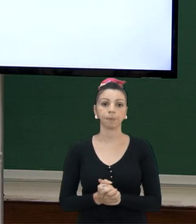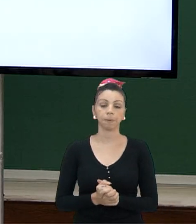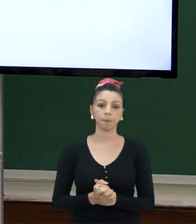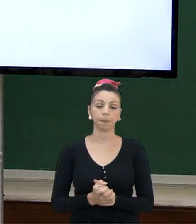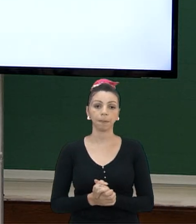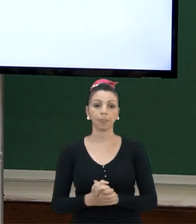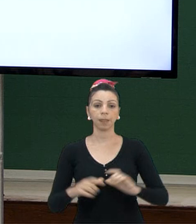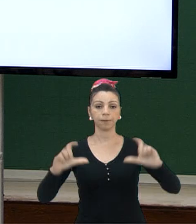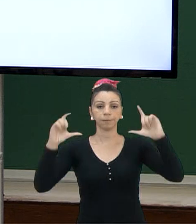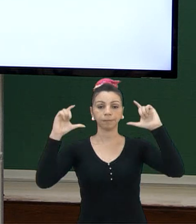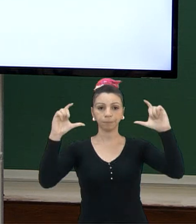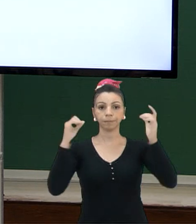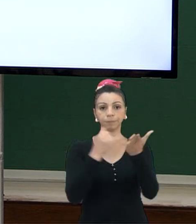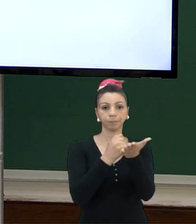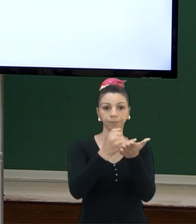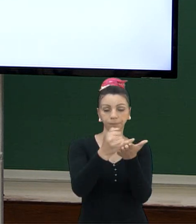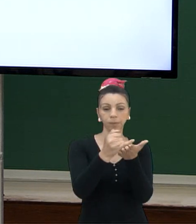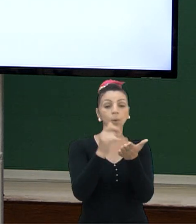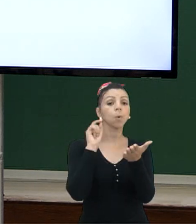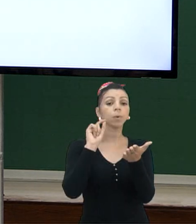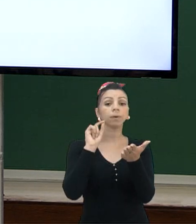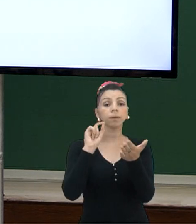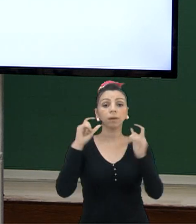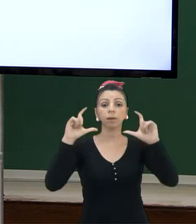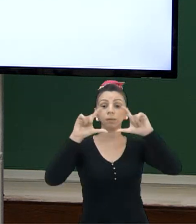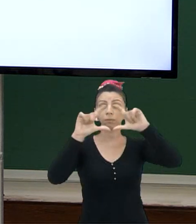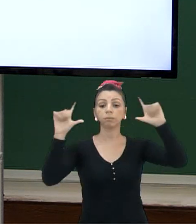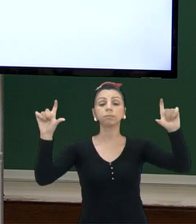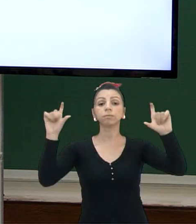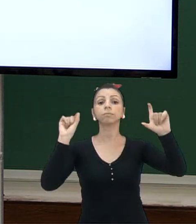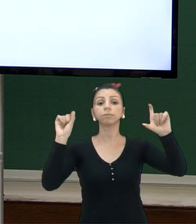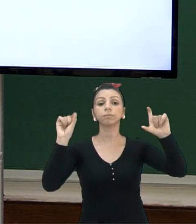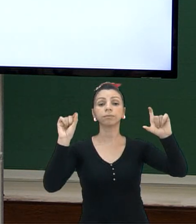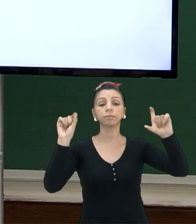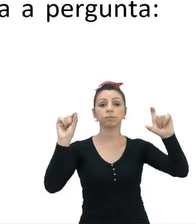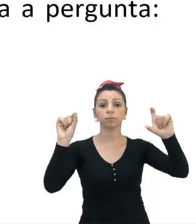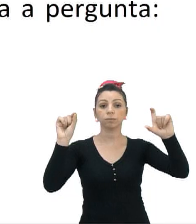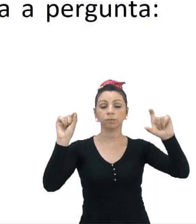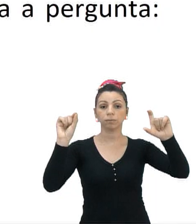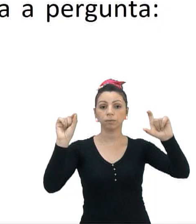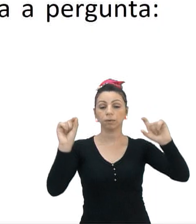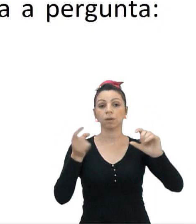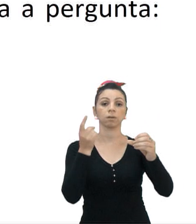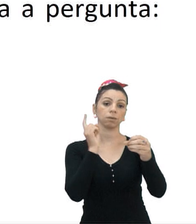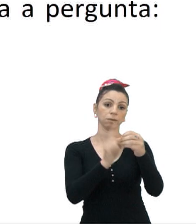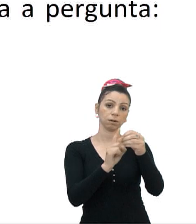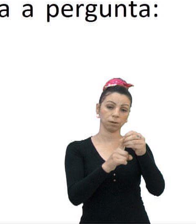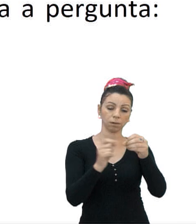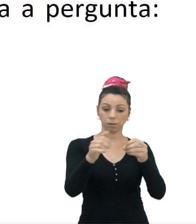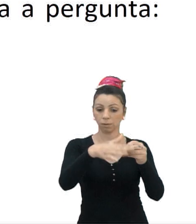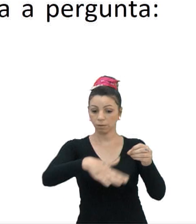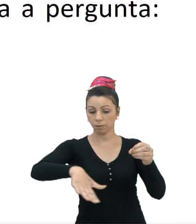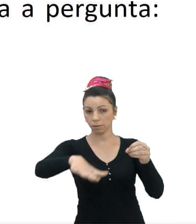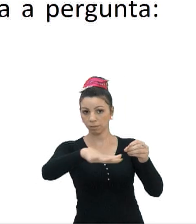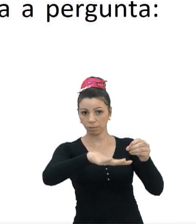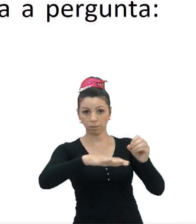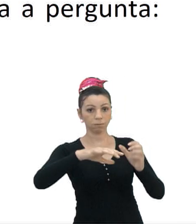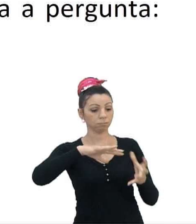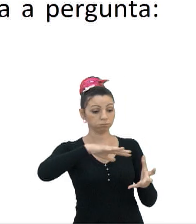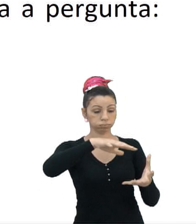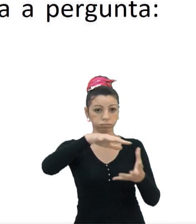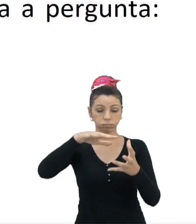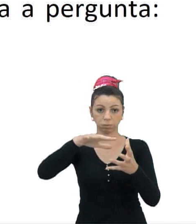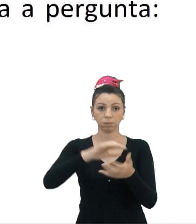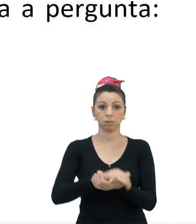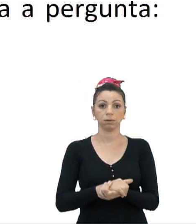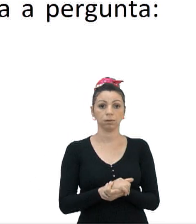produzir um parágrafo de introdução. O que tem que ter nesse parágrafo? Você falará da sua cidade ou região de forma global. Então,